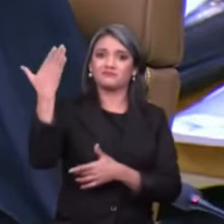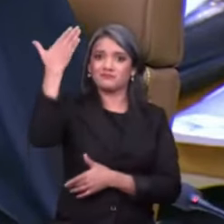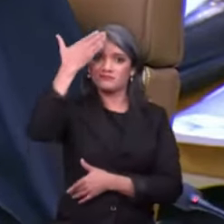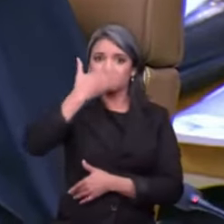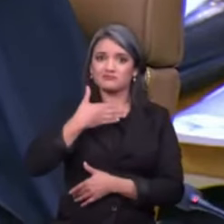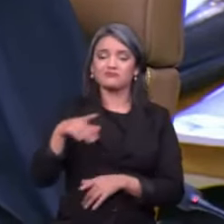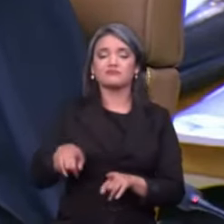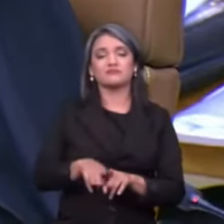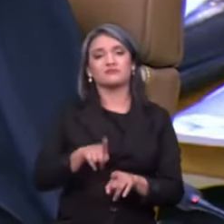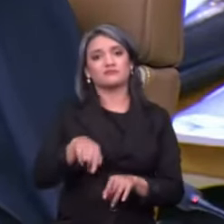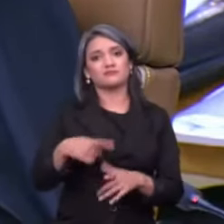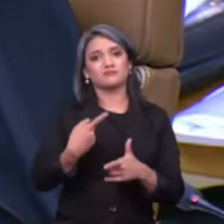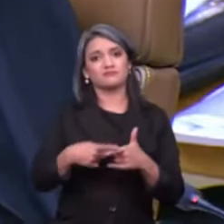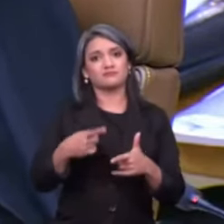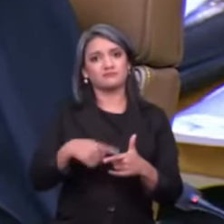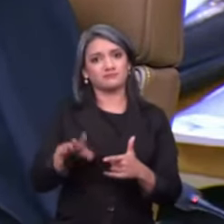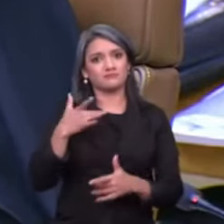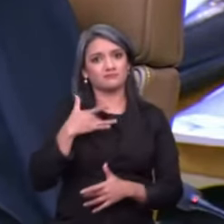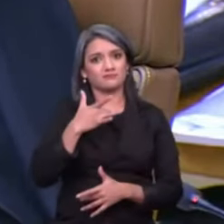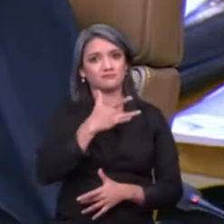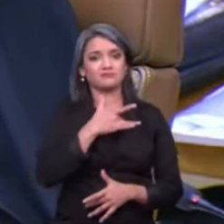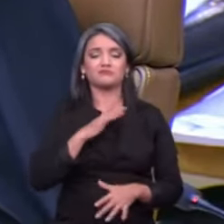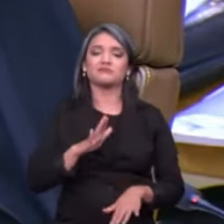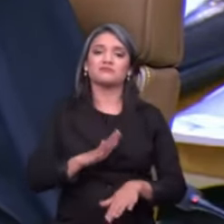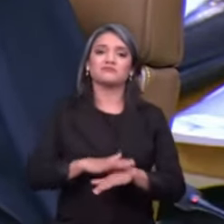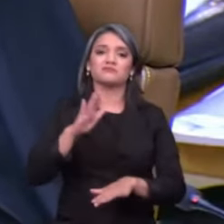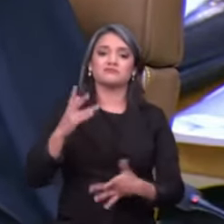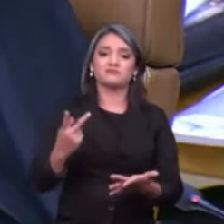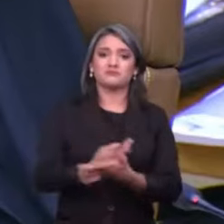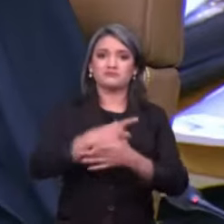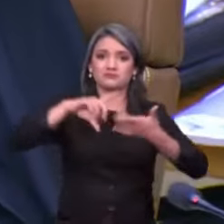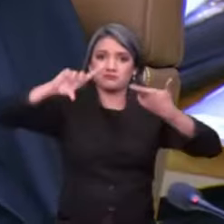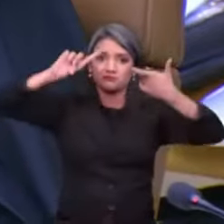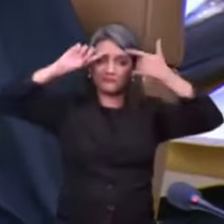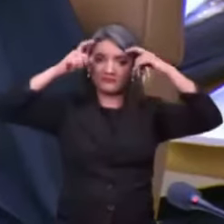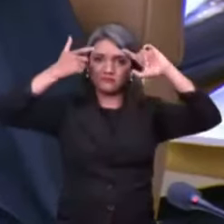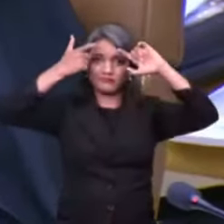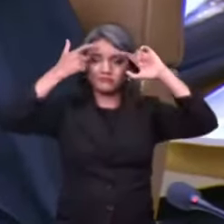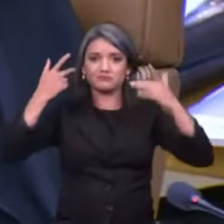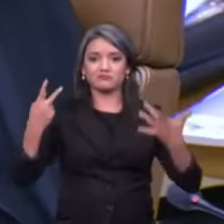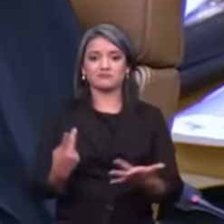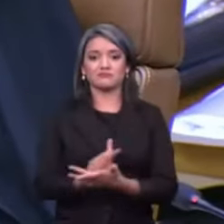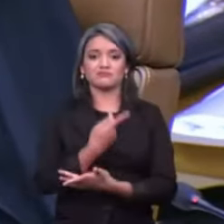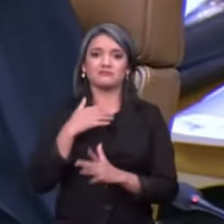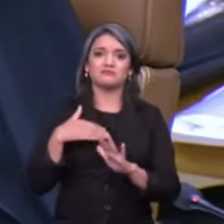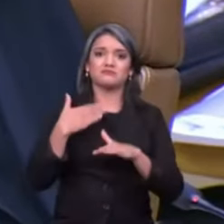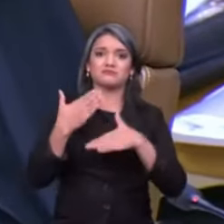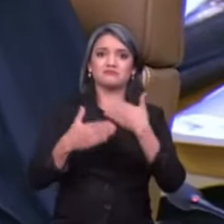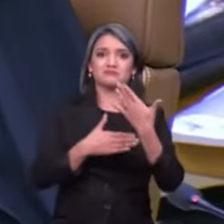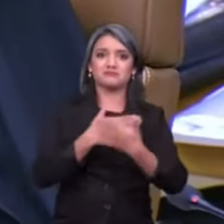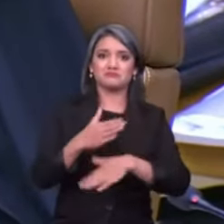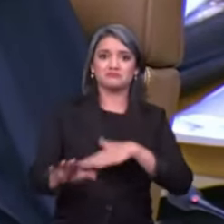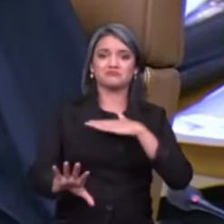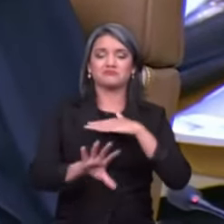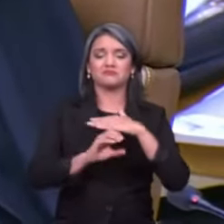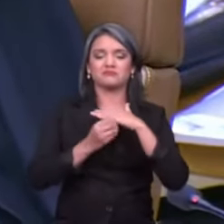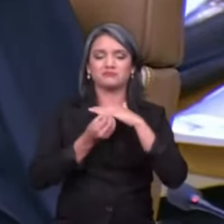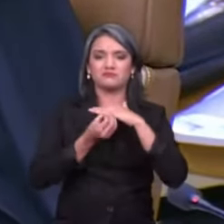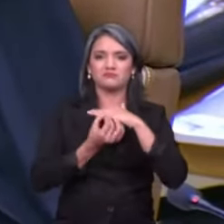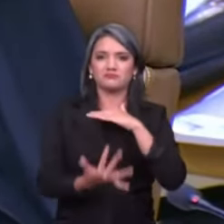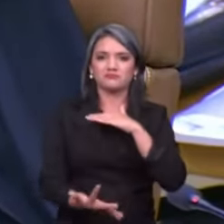saúde pública de que o uso da maconha aumenta o risco de transtornos psicóticos, o desenvolvimento de esquizofrenia e traços de